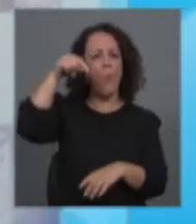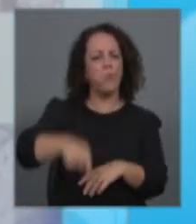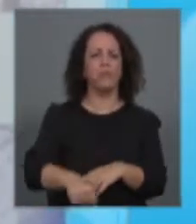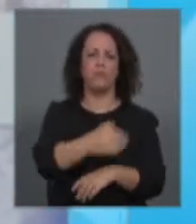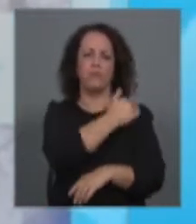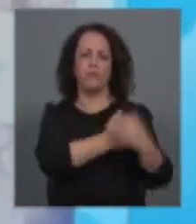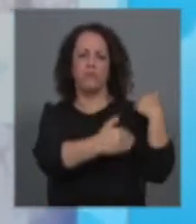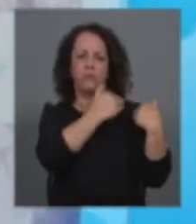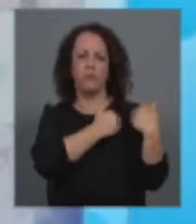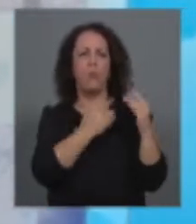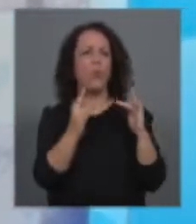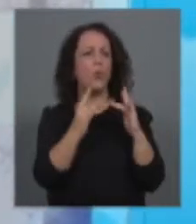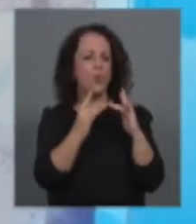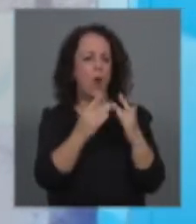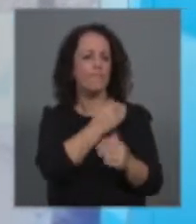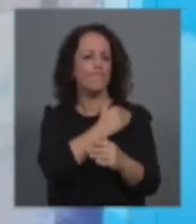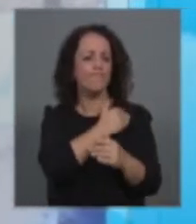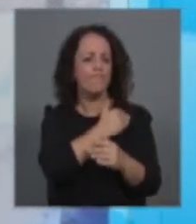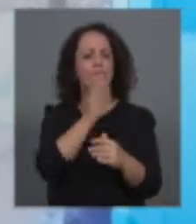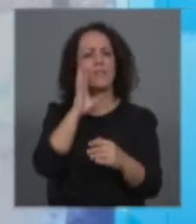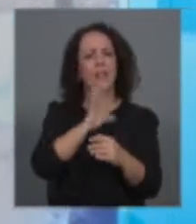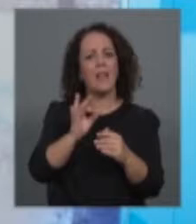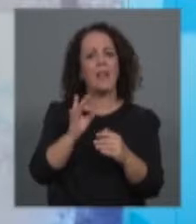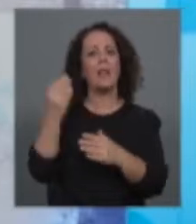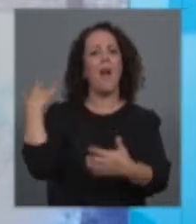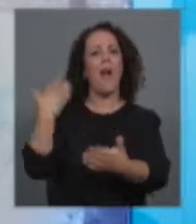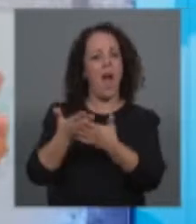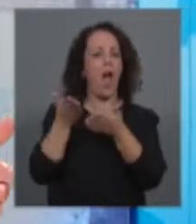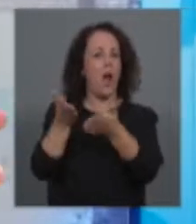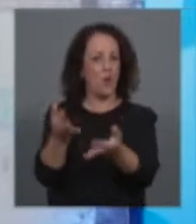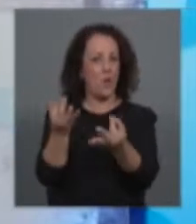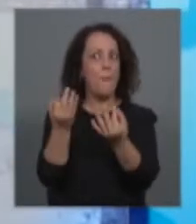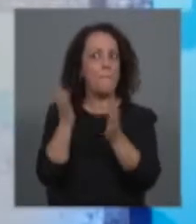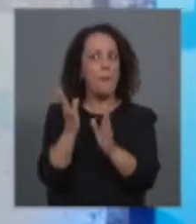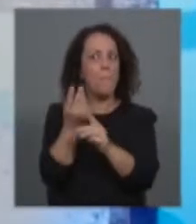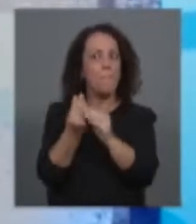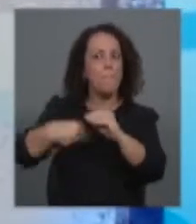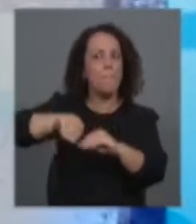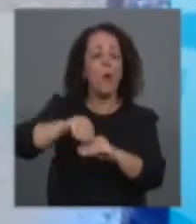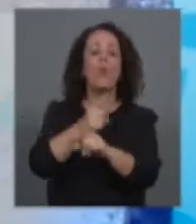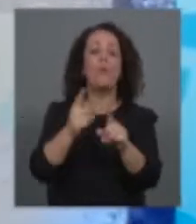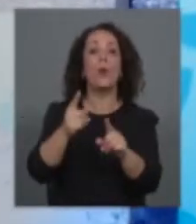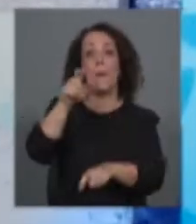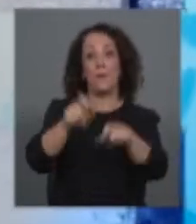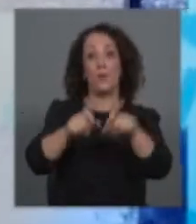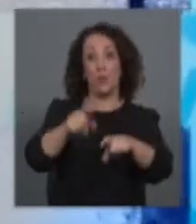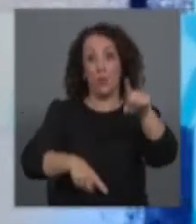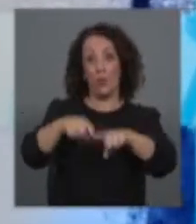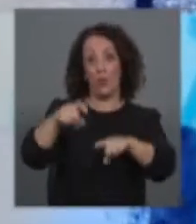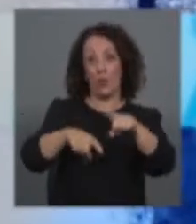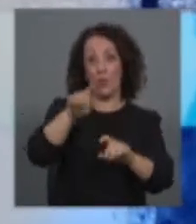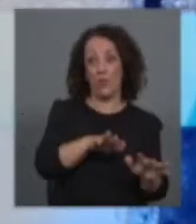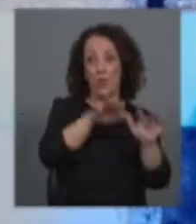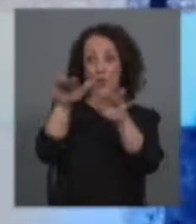connosco, no sentido de nós podermos ainda ajudar mais do que estávamos a ajudar, porque não era só os refugiados, mas também os próprios libaneses neste momento precisavam de